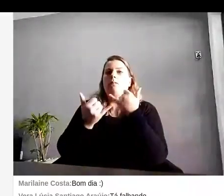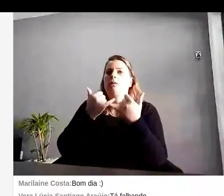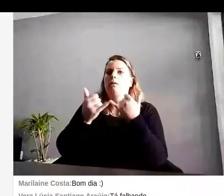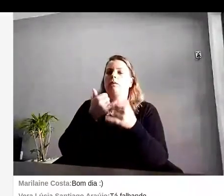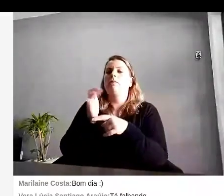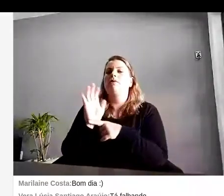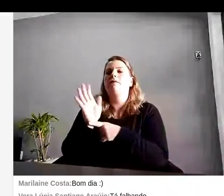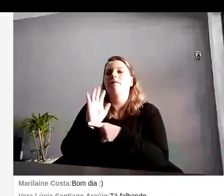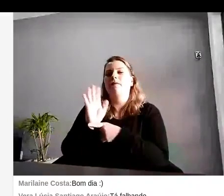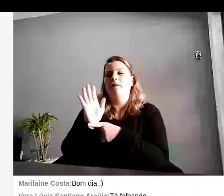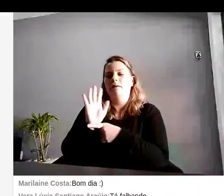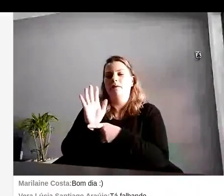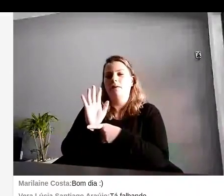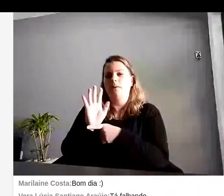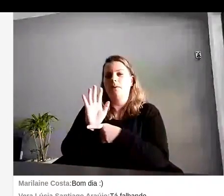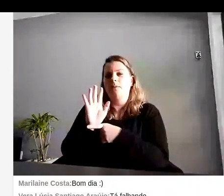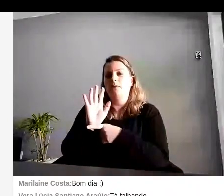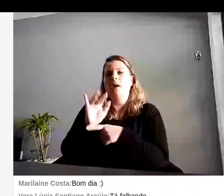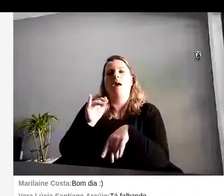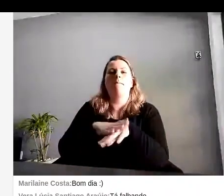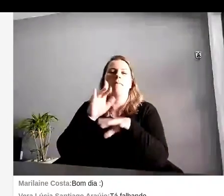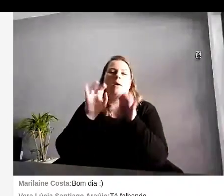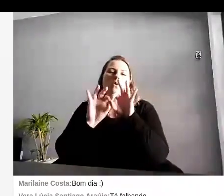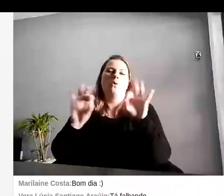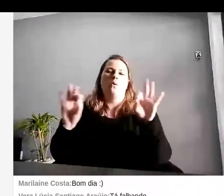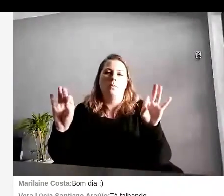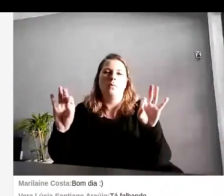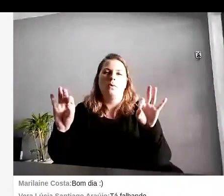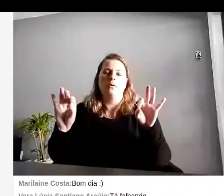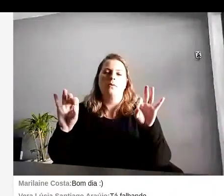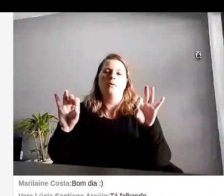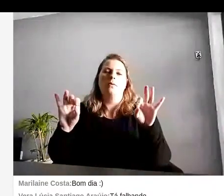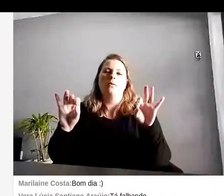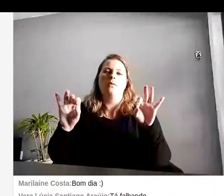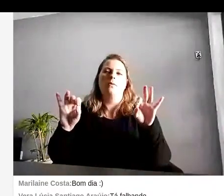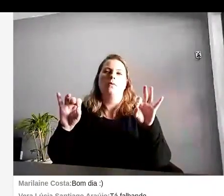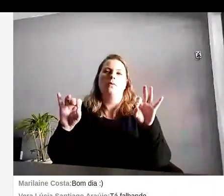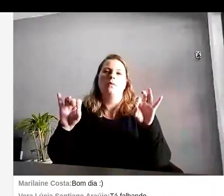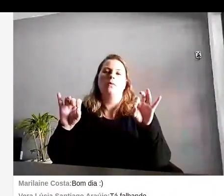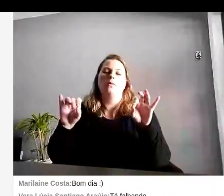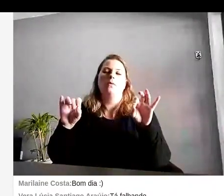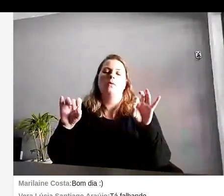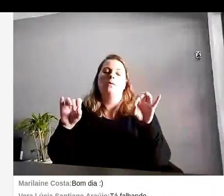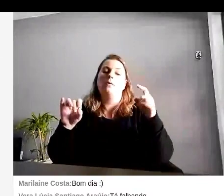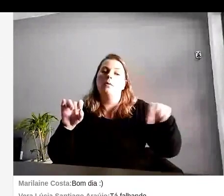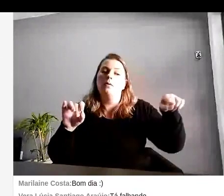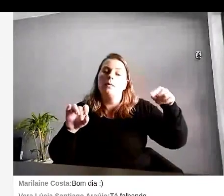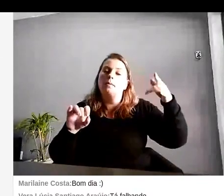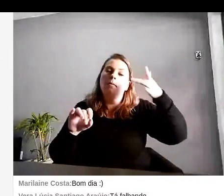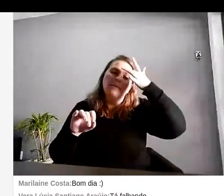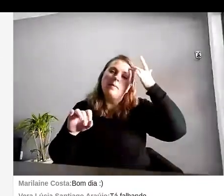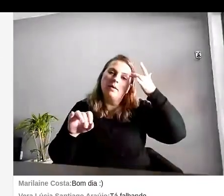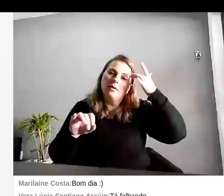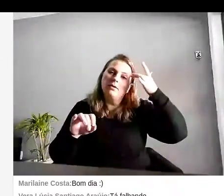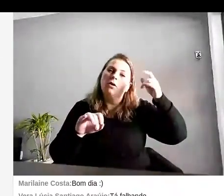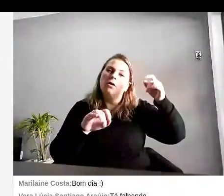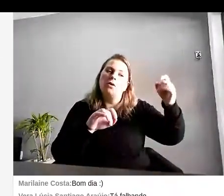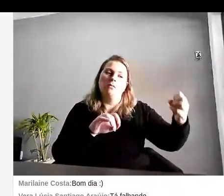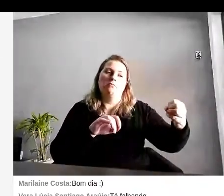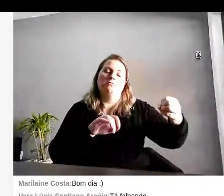o audiodescritor ou a produção da obra manda o arquivo para que eu assista o